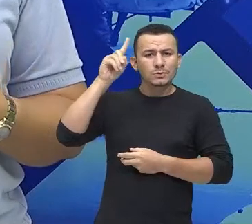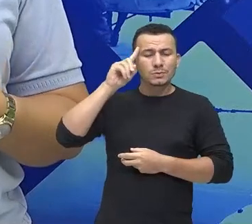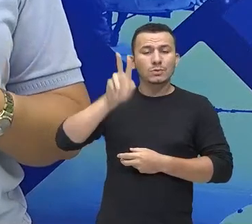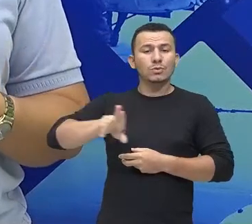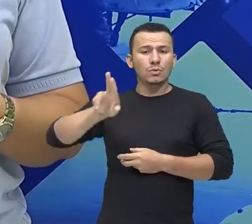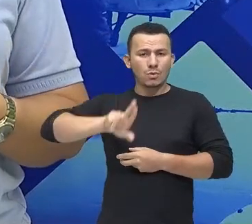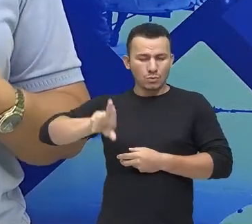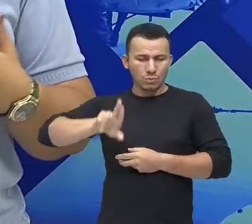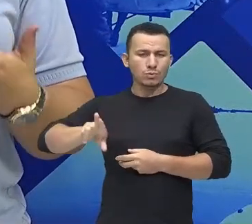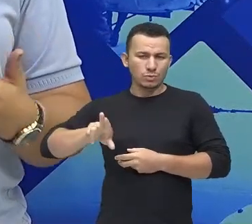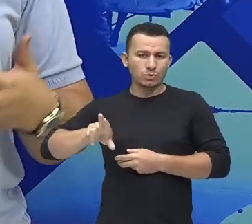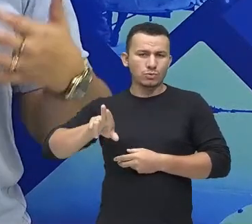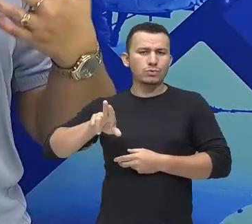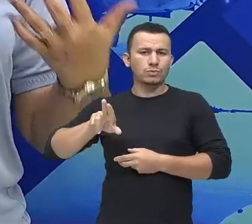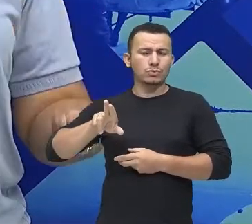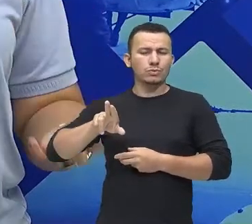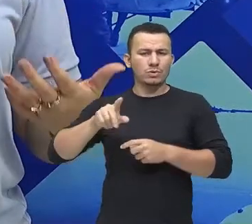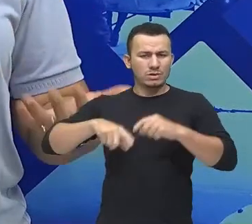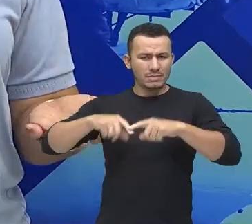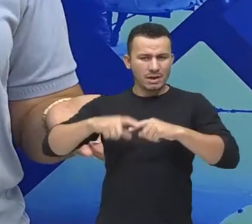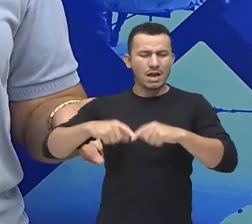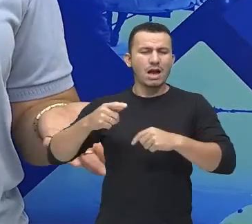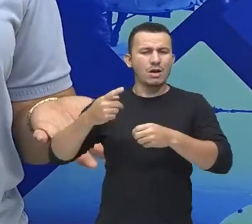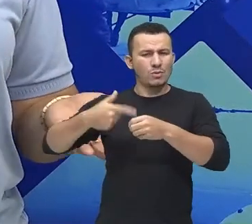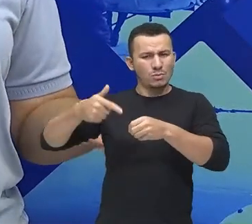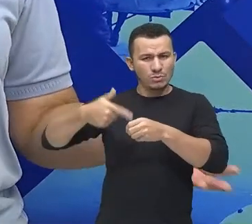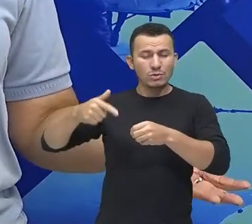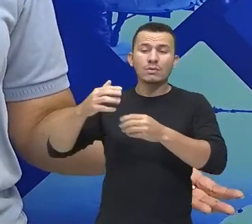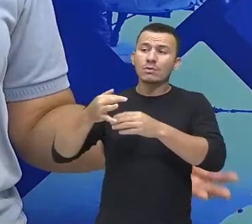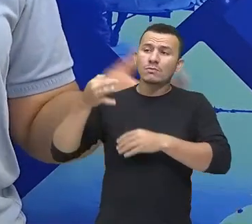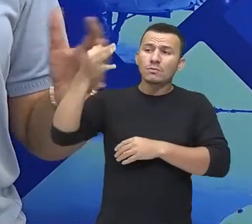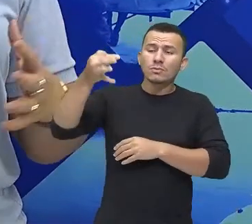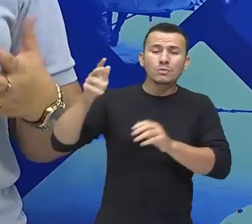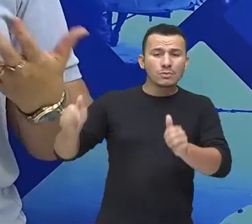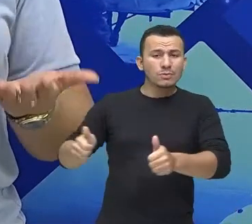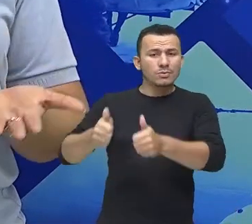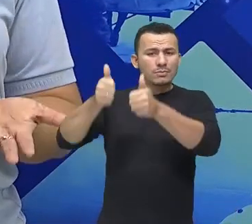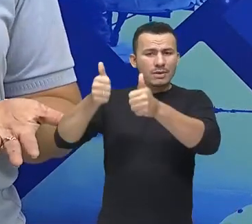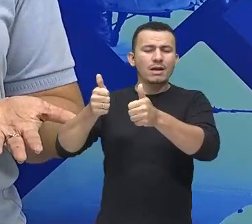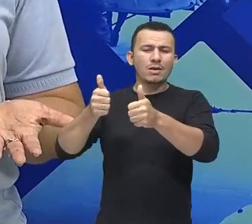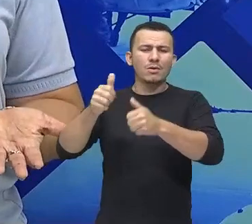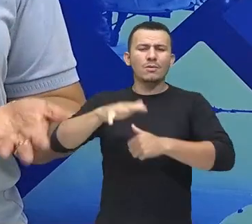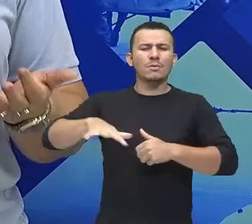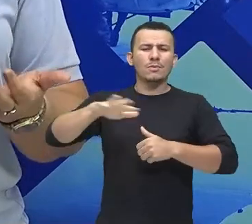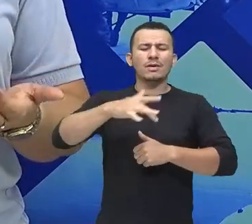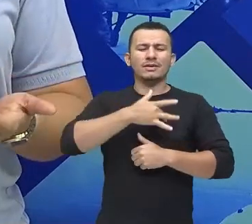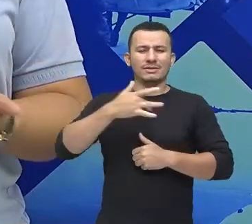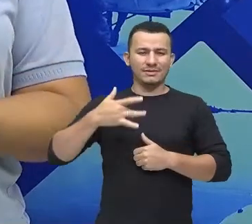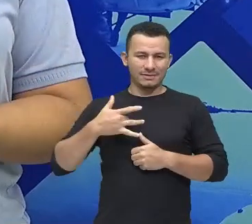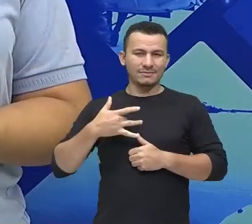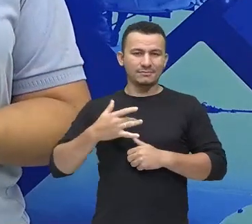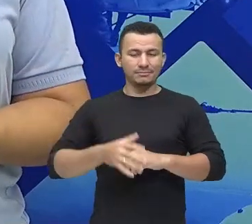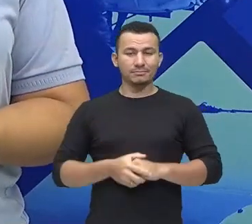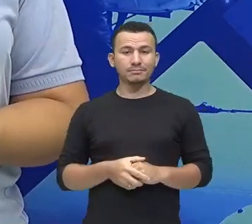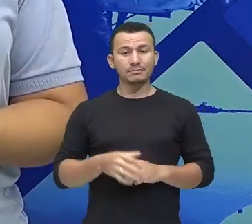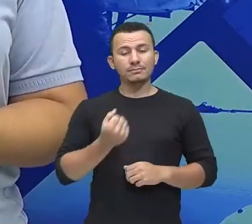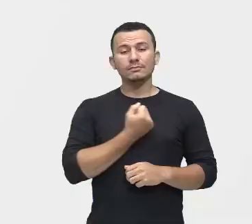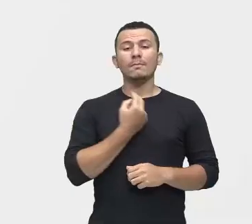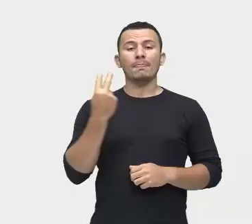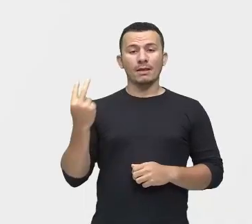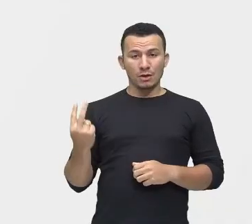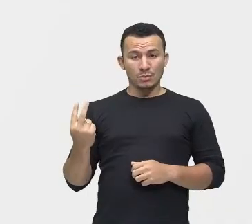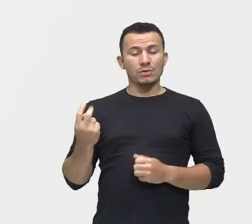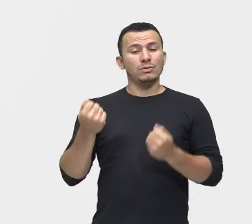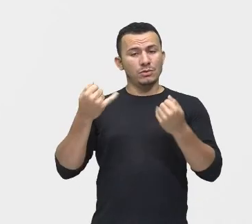uso desses combustíveis e propor soluções para um futuro melhor com um ambiente mais saudável. E na nossa segunda